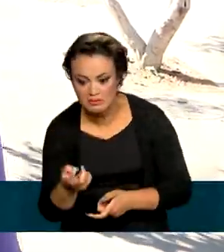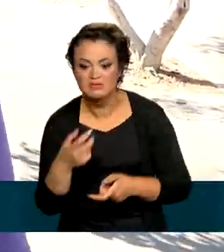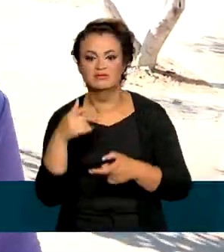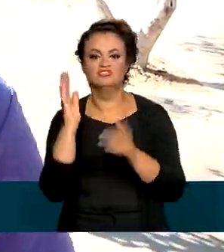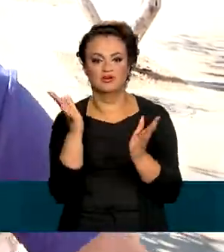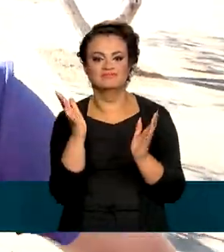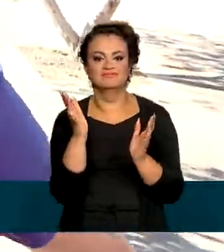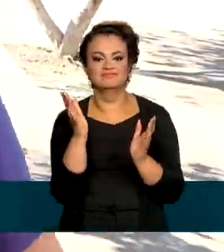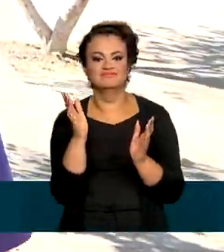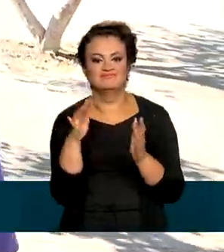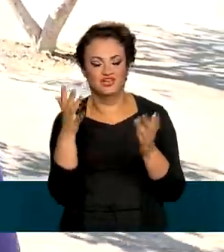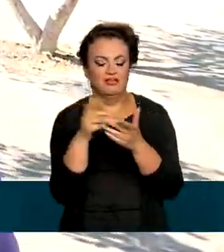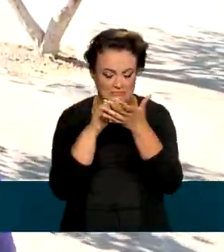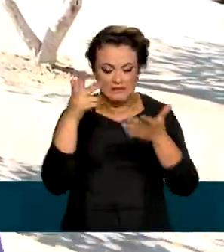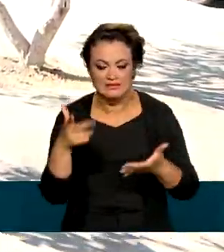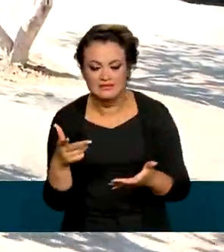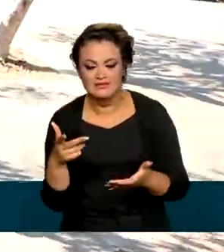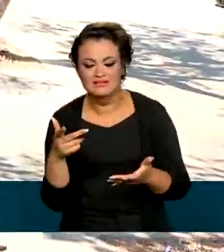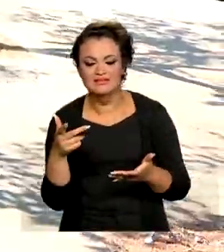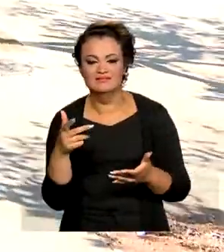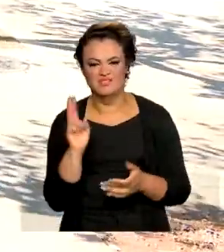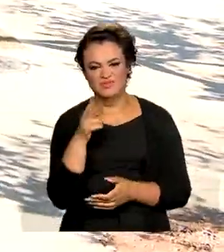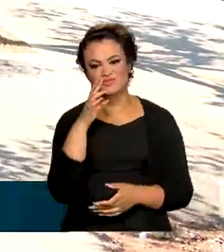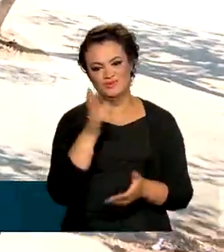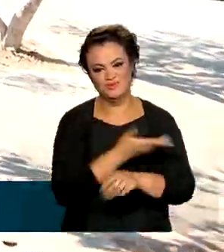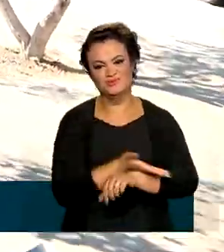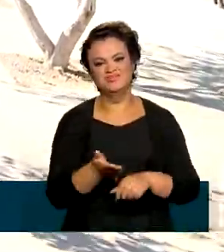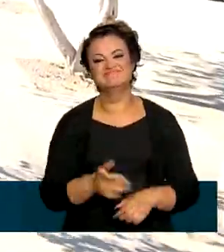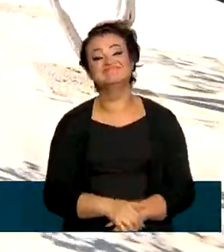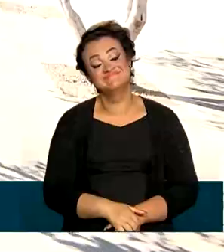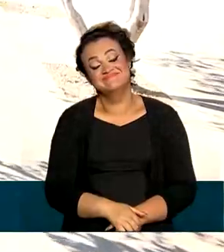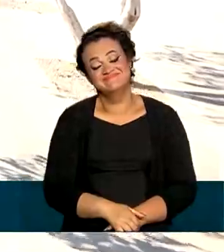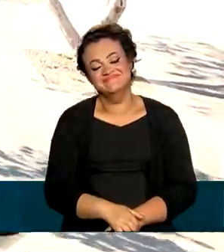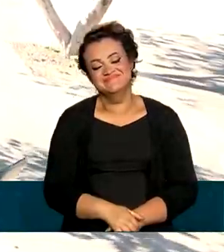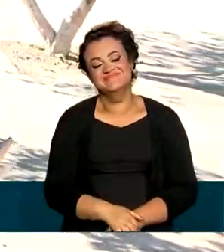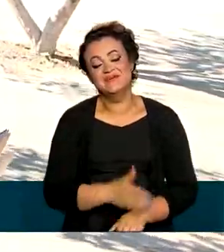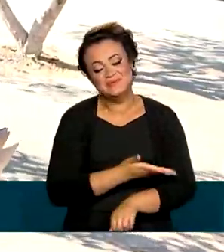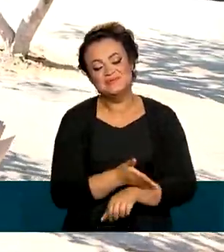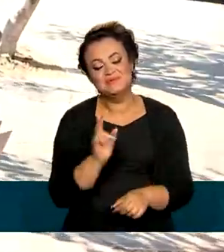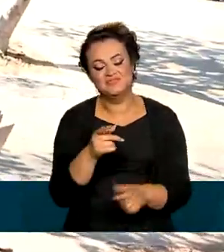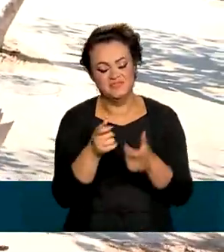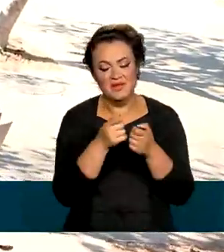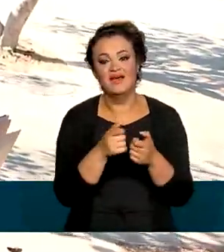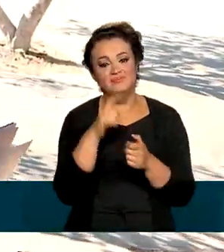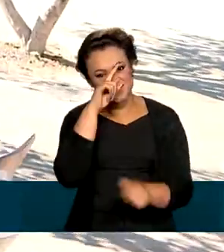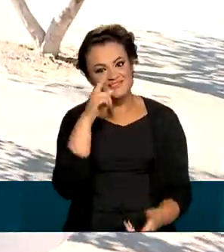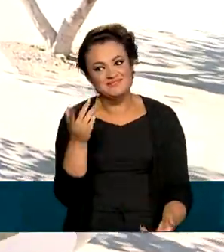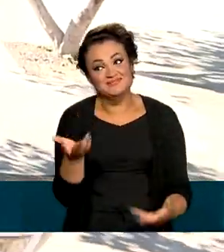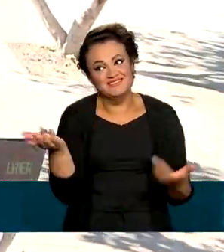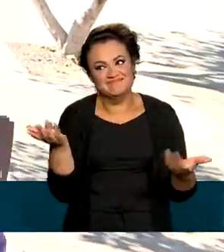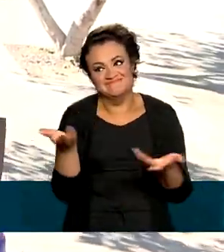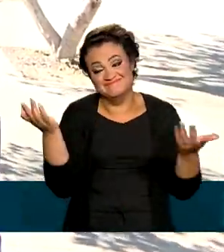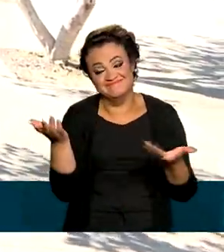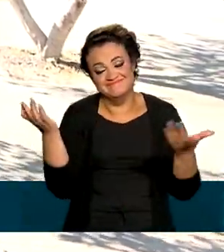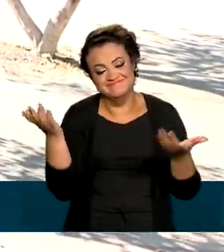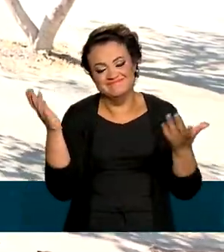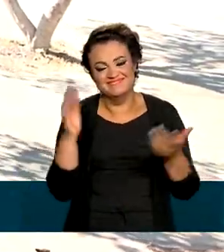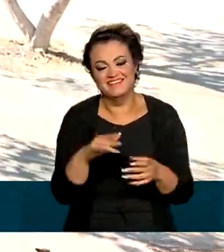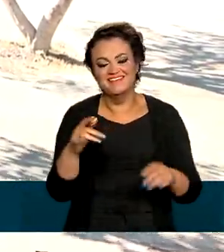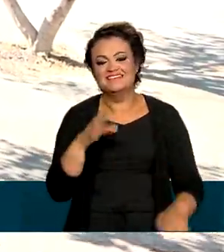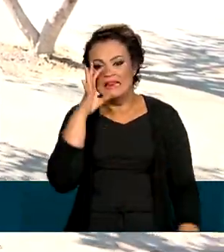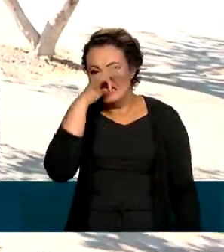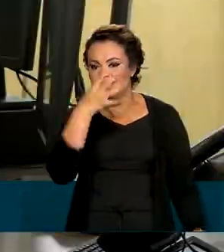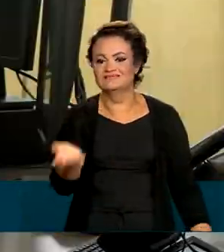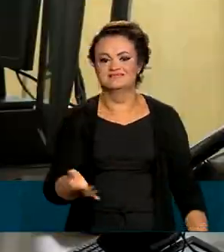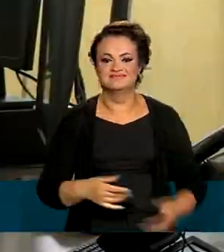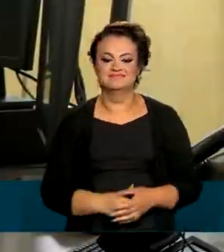Já. E aí você... Mas mesmo assim continua usando? Uhum. Não é perigoso? É, mas a gente insiste